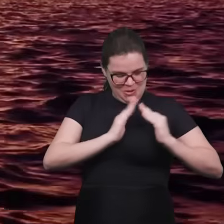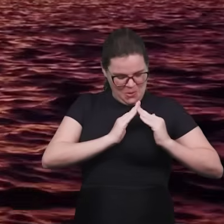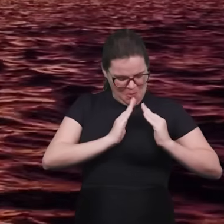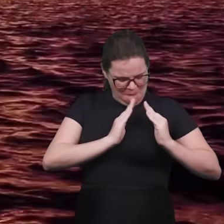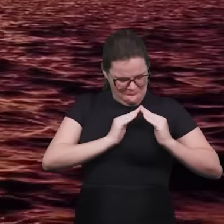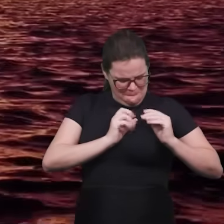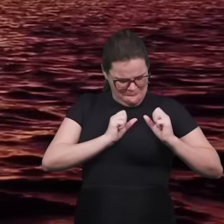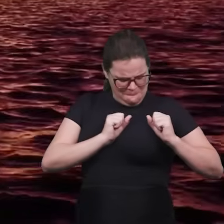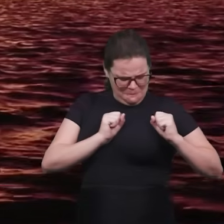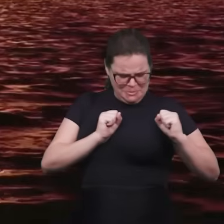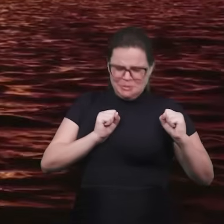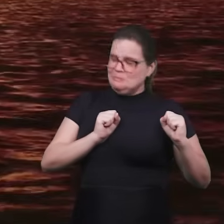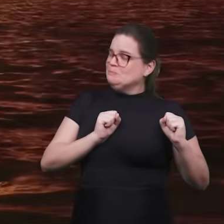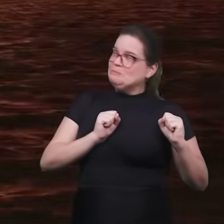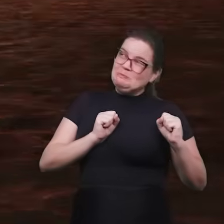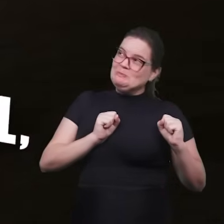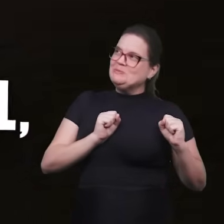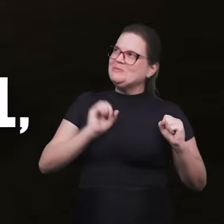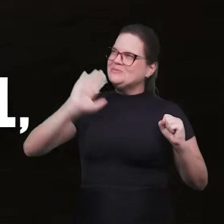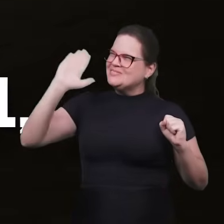habita.